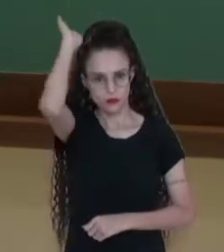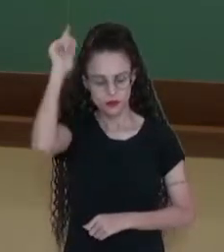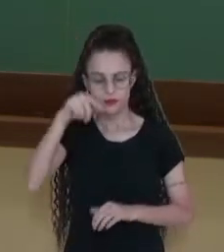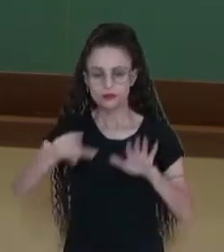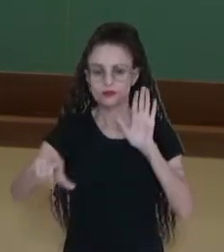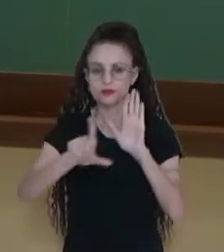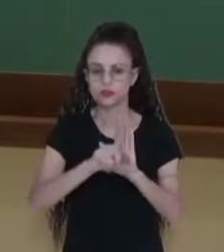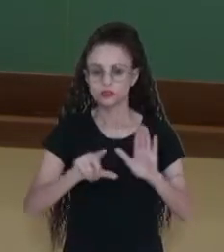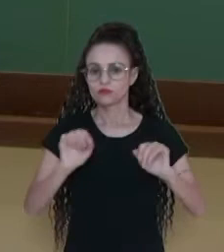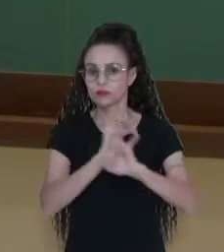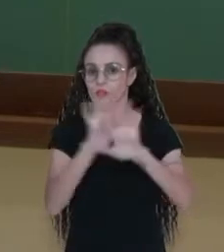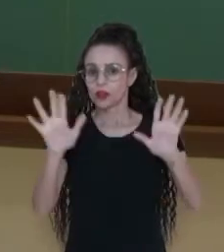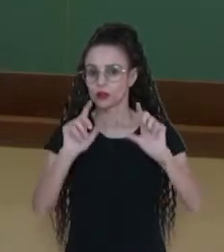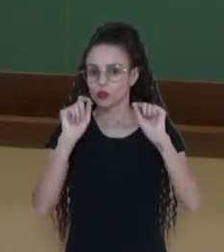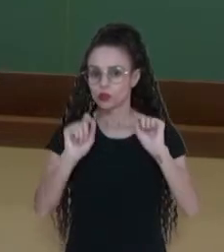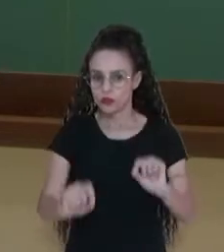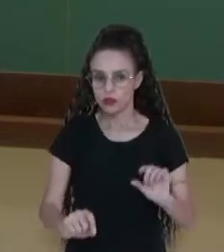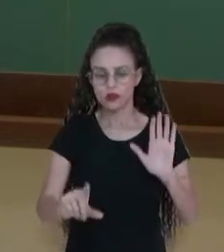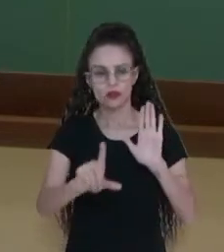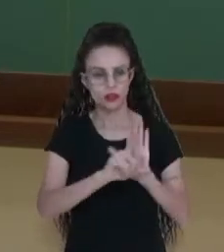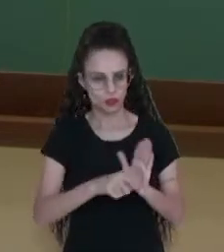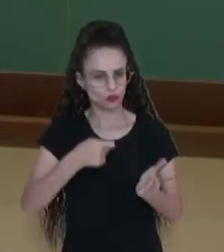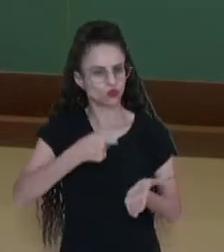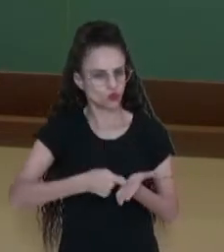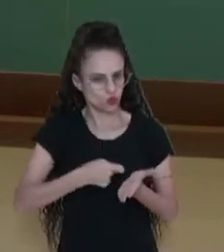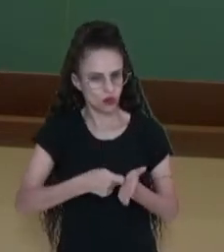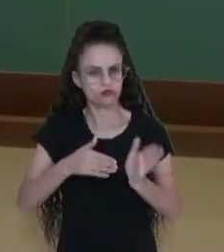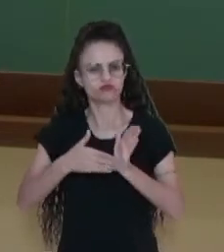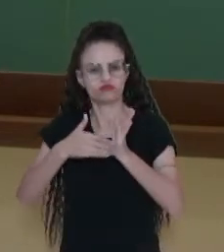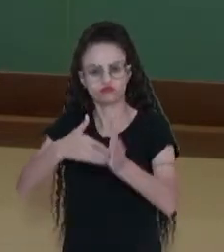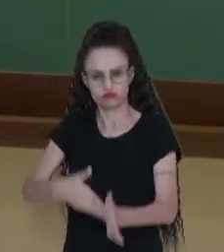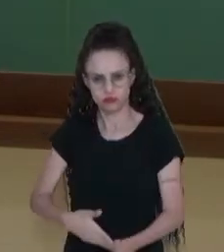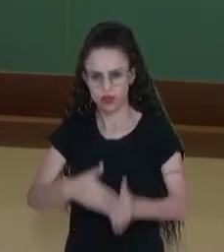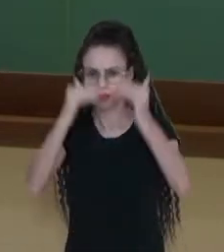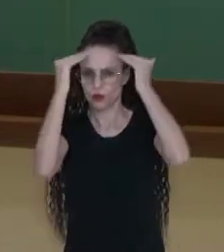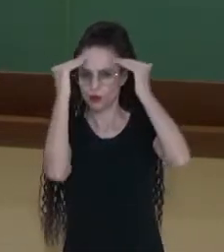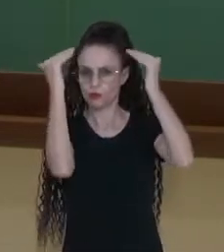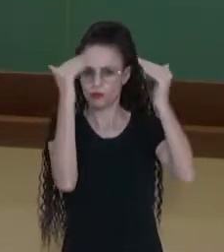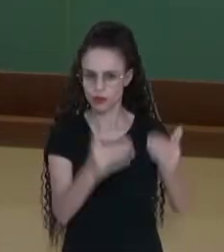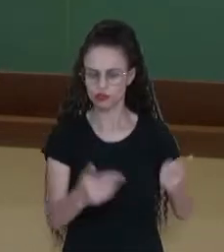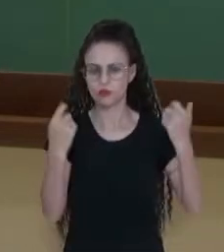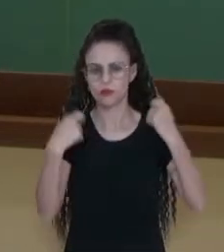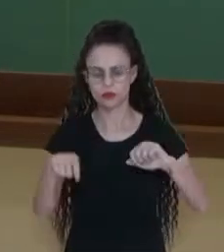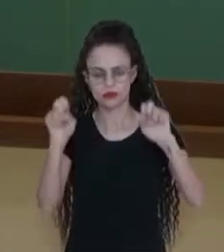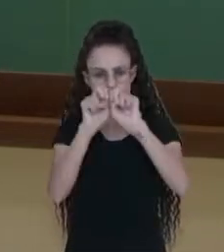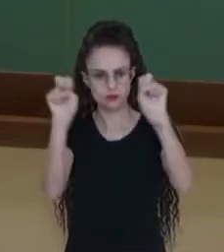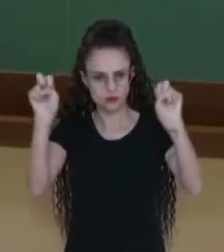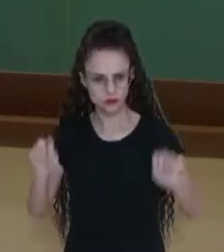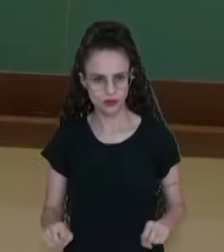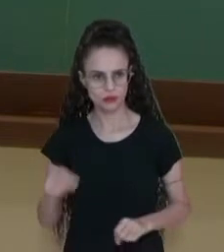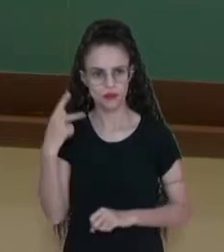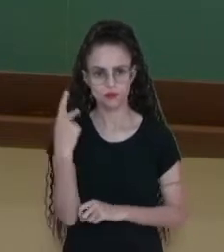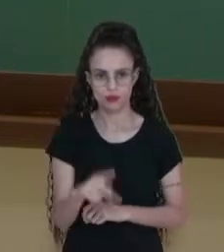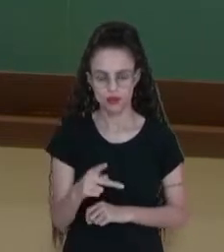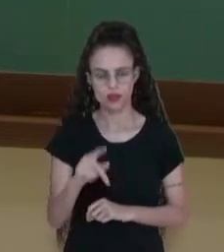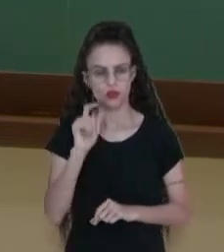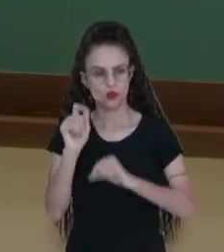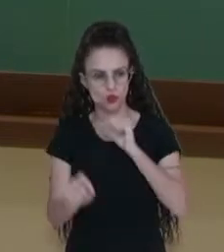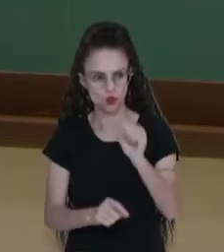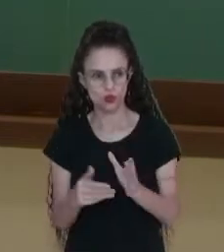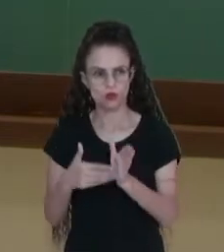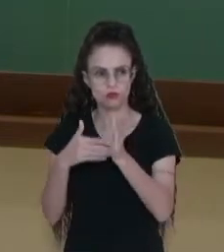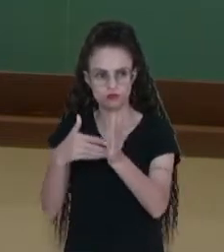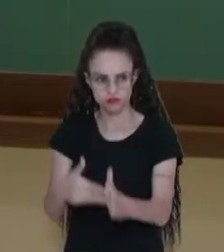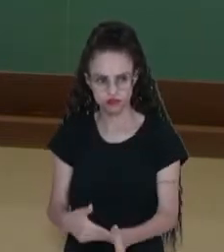sempre deixavam bem clara. A lei é dura, mas a lei. Então, eles faziam a questão de uma obediência ao sistema que eles colocavam, e essa obediência tinha que